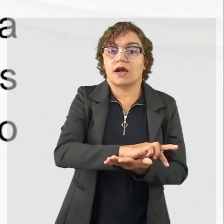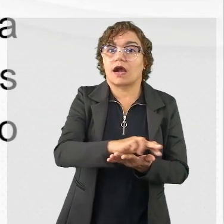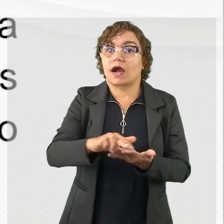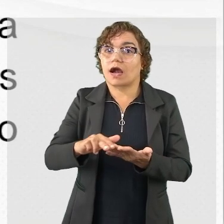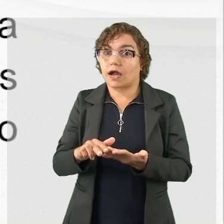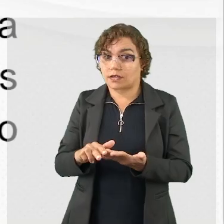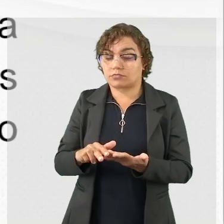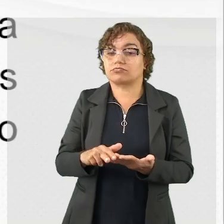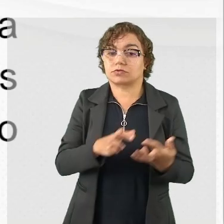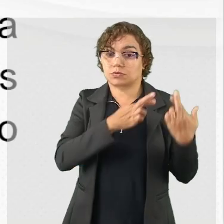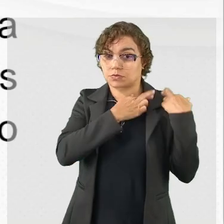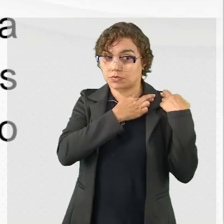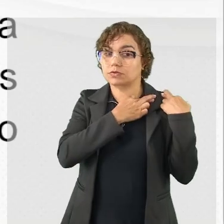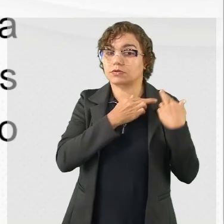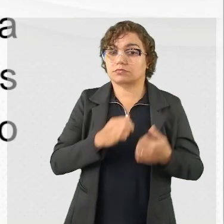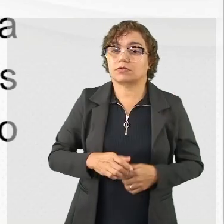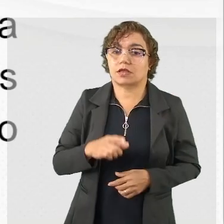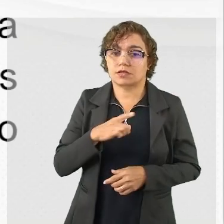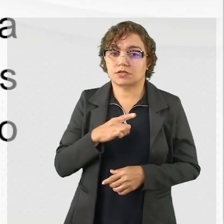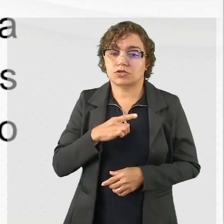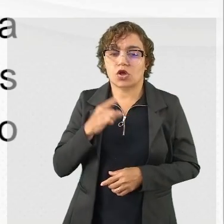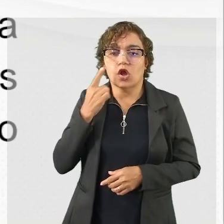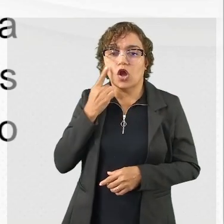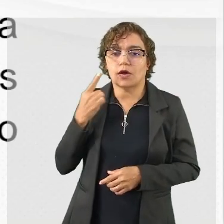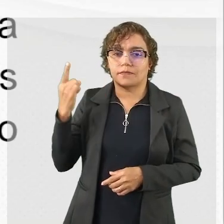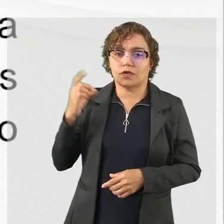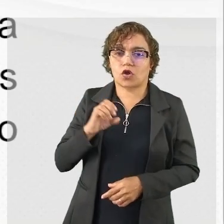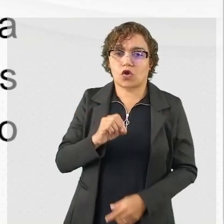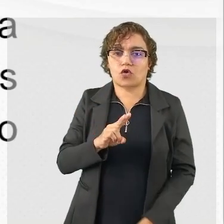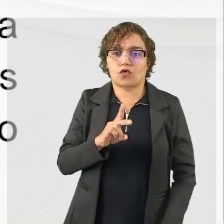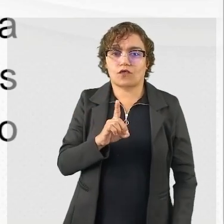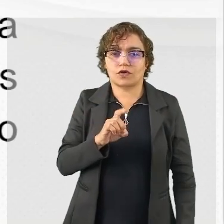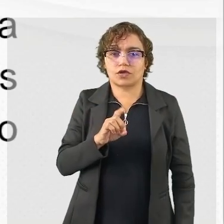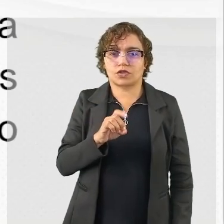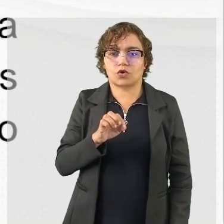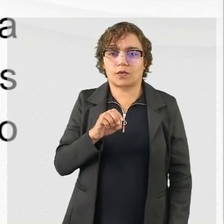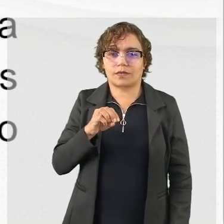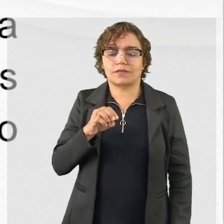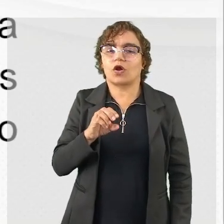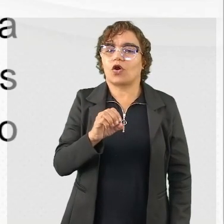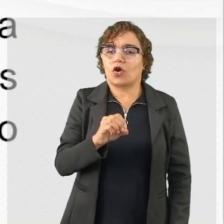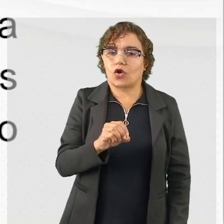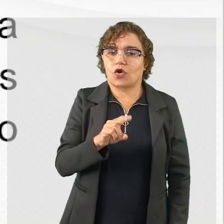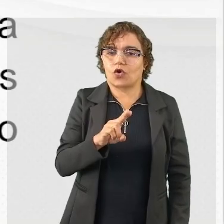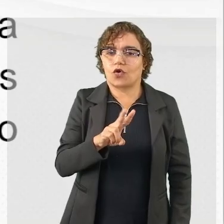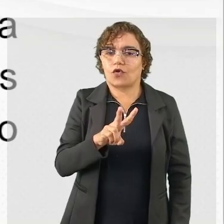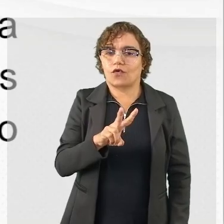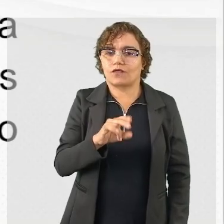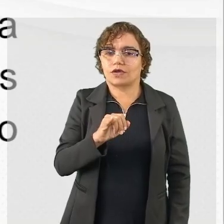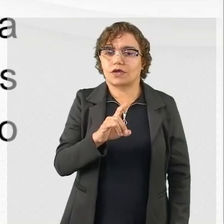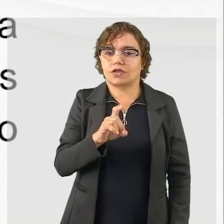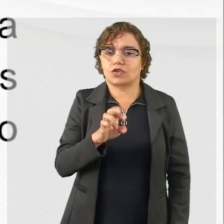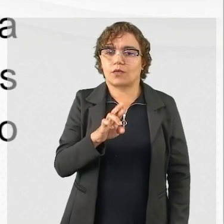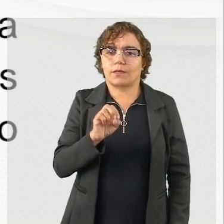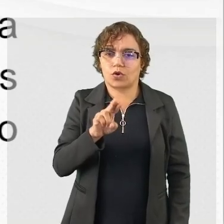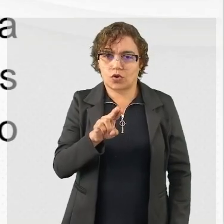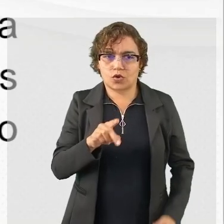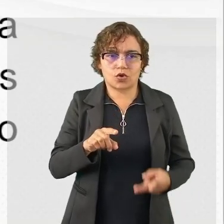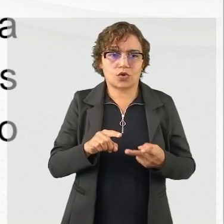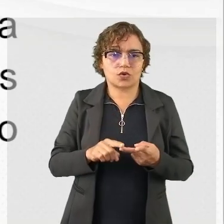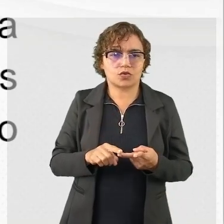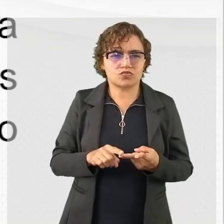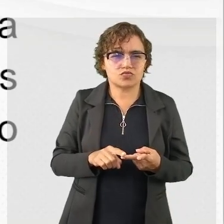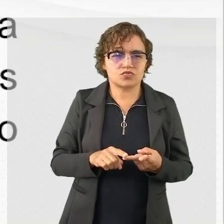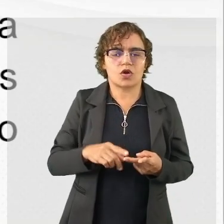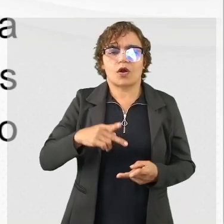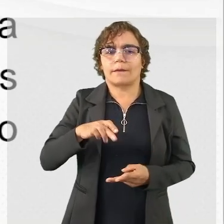Era o ouvidor-mor, que era responsável pela justiça, o provedor-mor responsável pelos impostos e o capitão-mor, que era responsável pela defesa